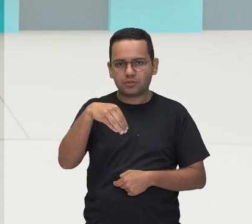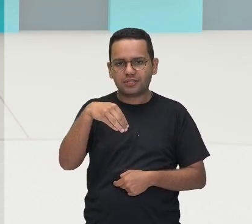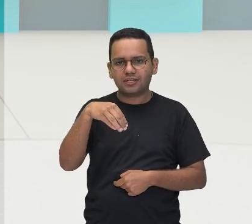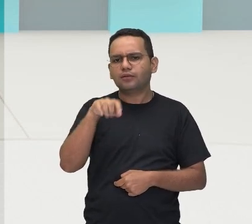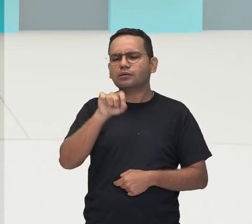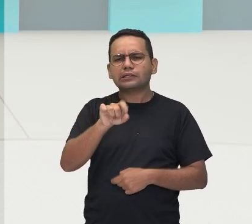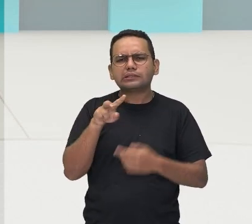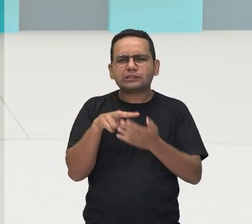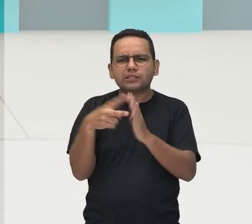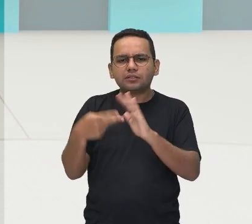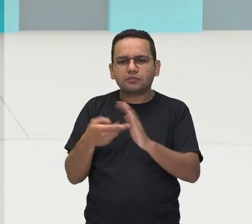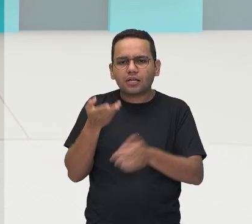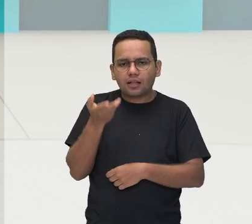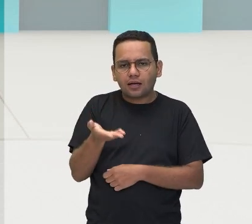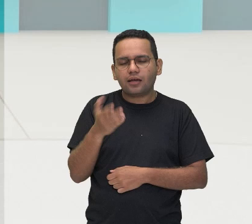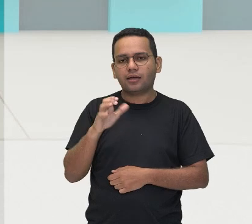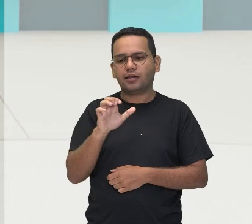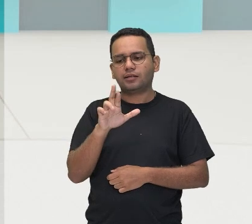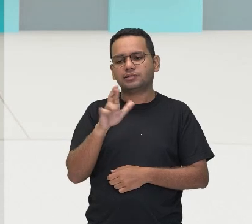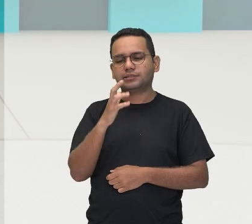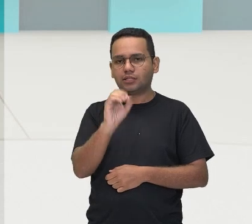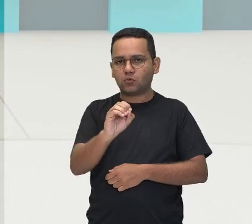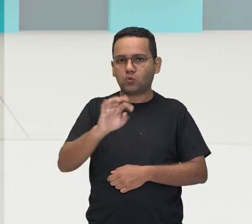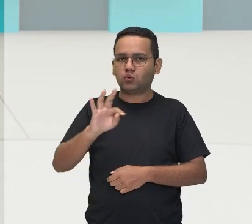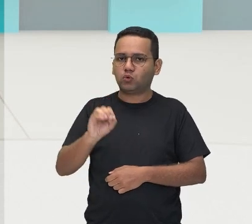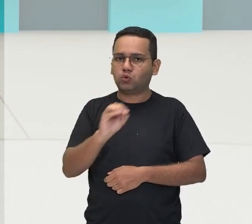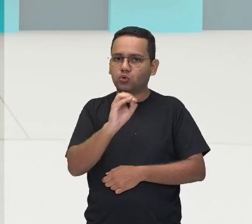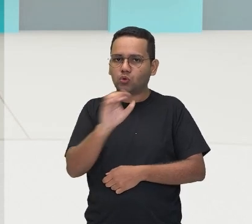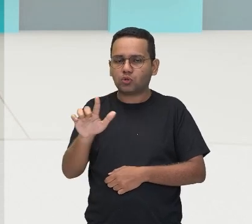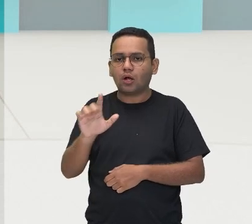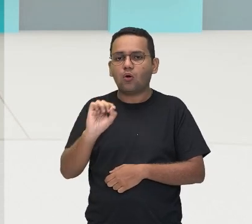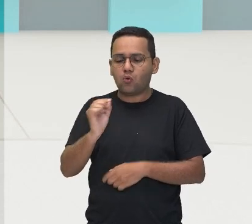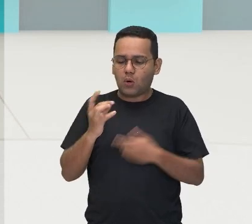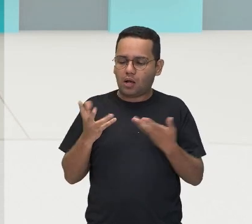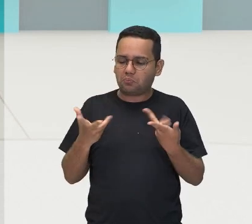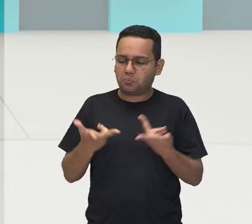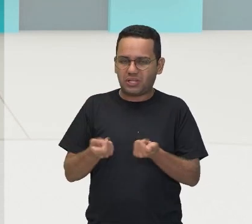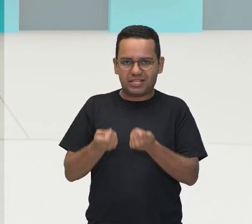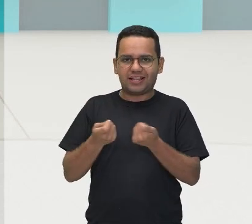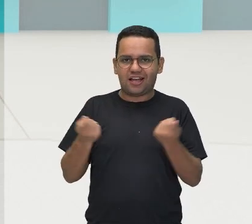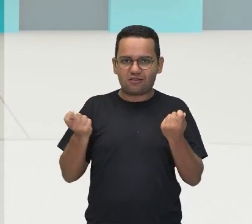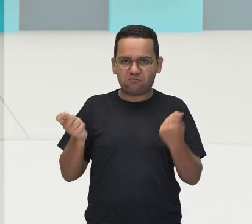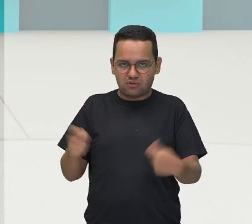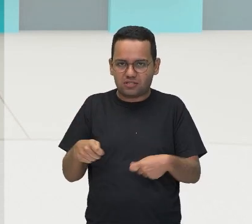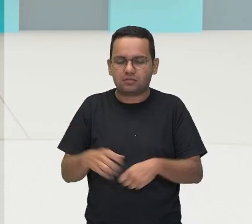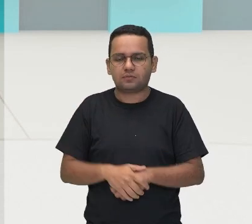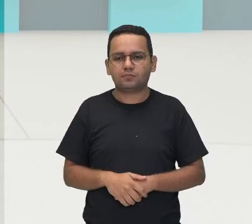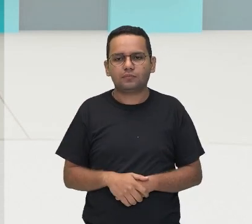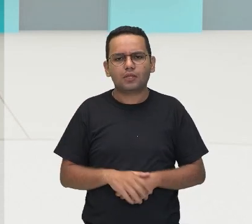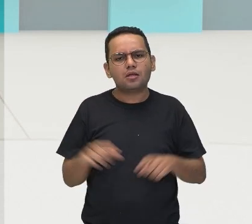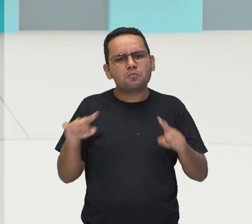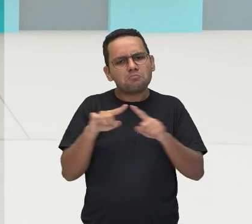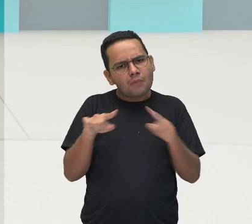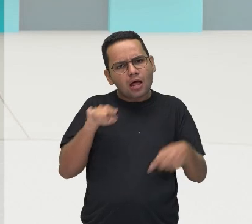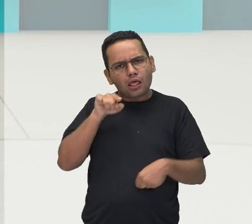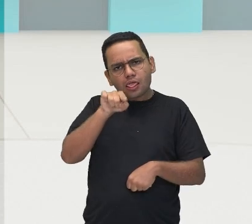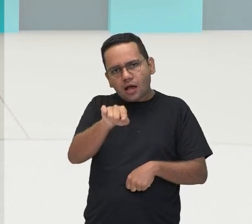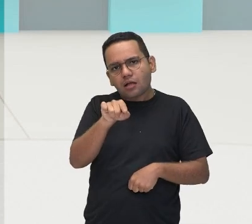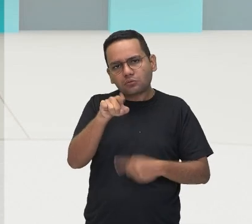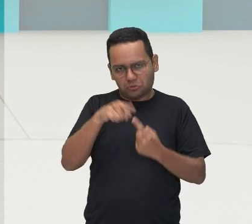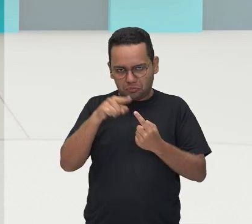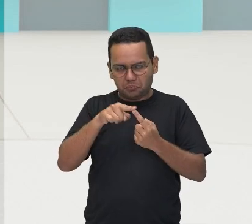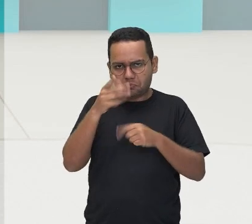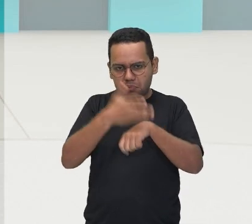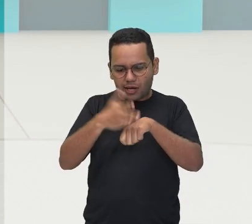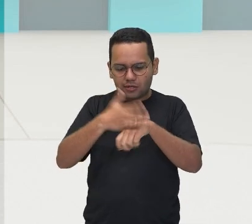já observa que é uma luta, né, da Grécia Antiga e consistia ali numa fusão de técnicas da luta grega,